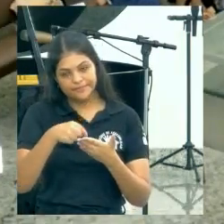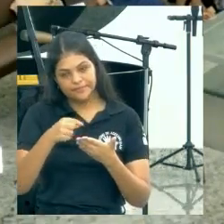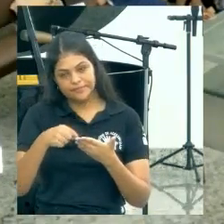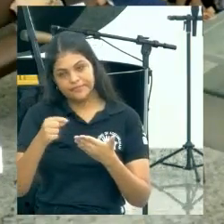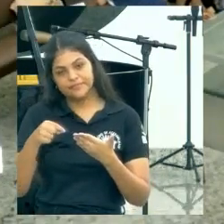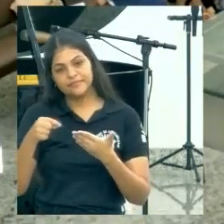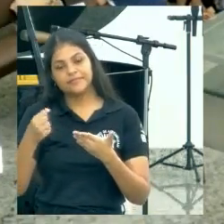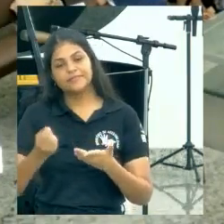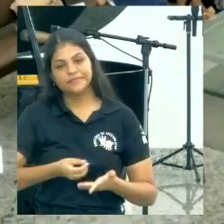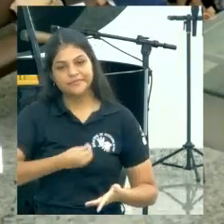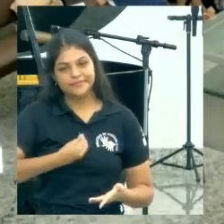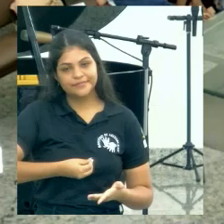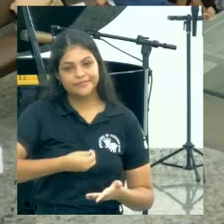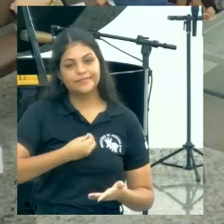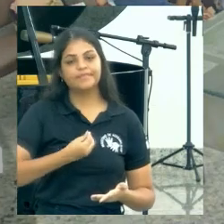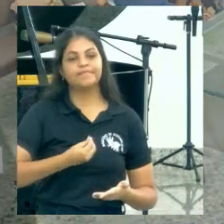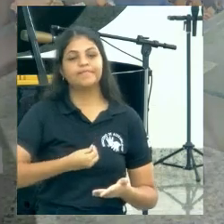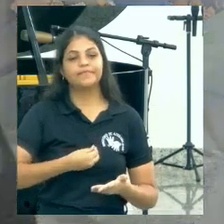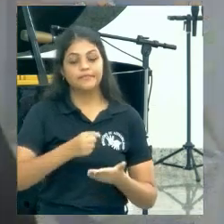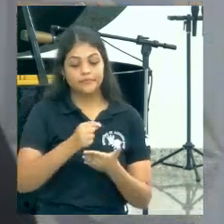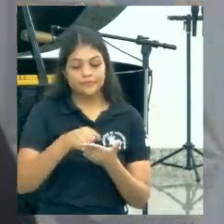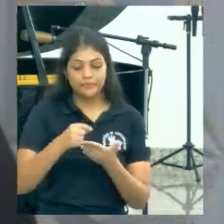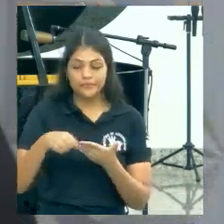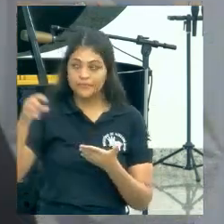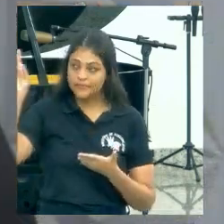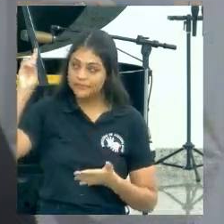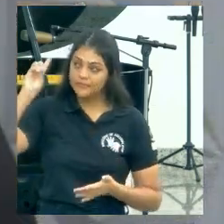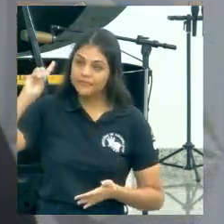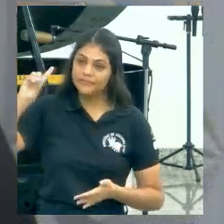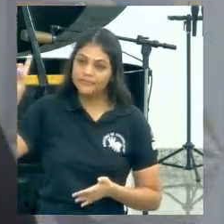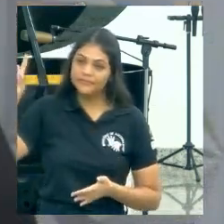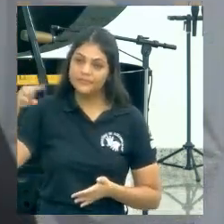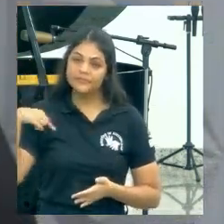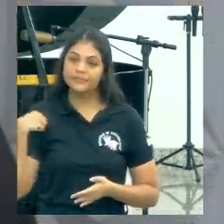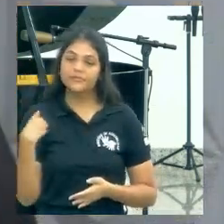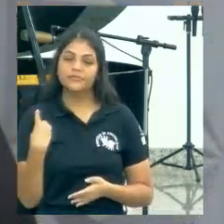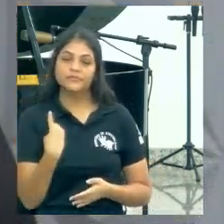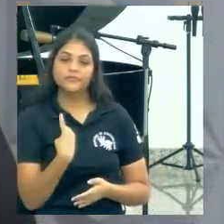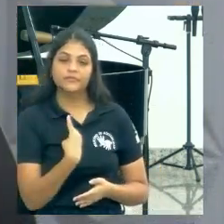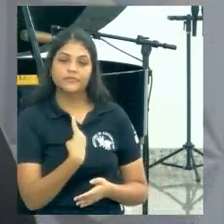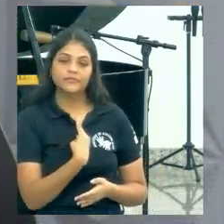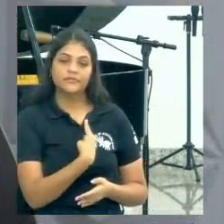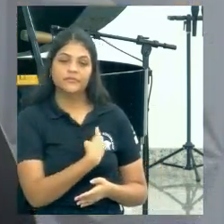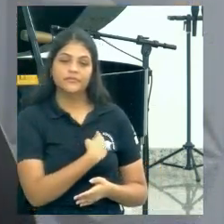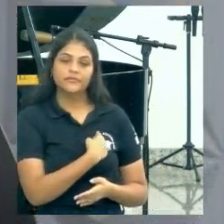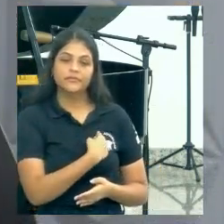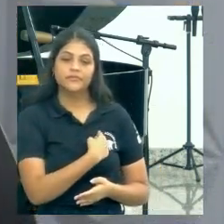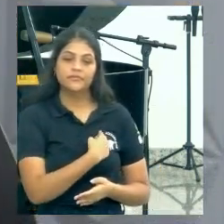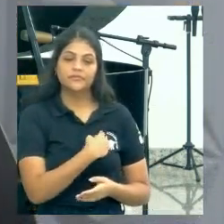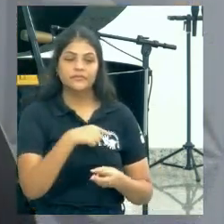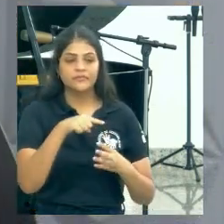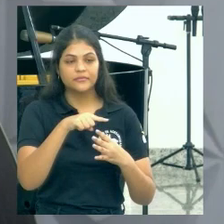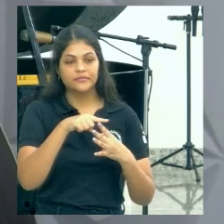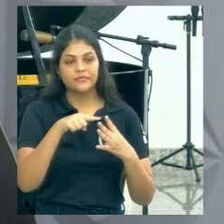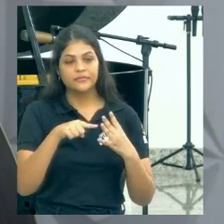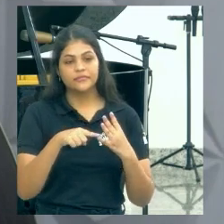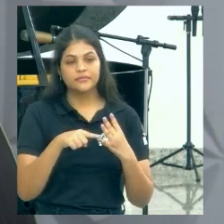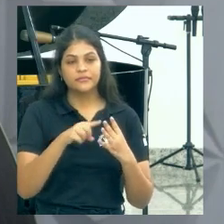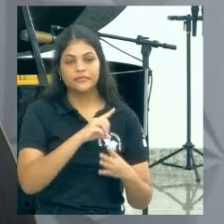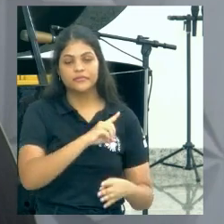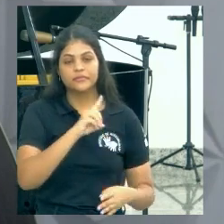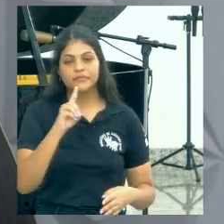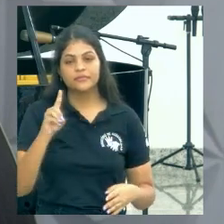que foram escritas por Deus. Quando a gente estava lá, acho que no quarto dia de internação de